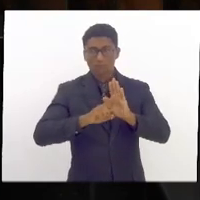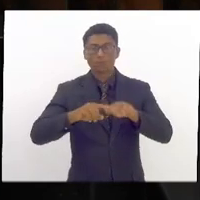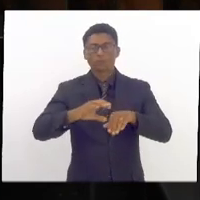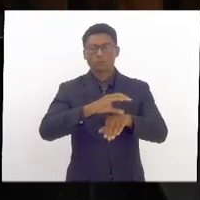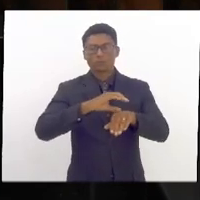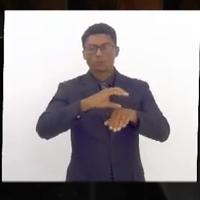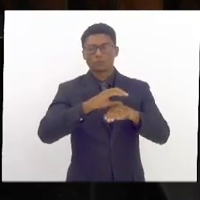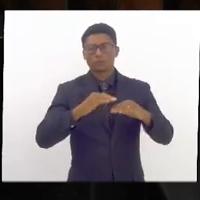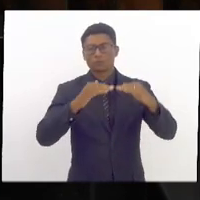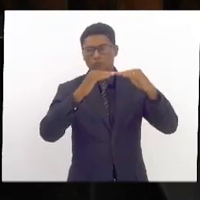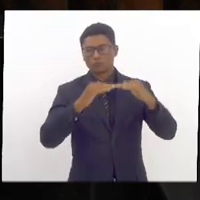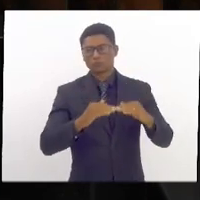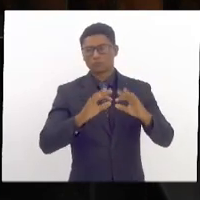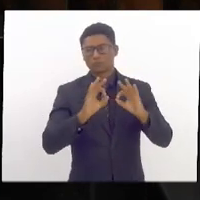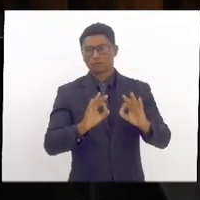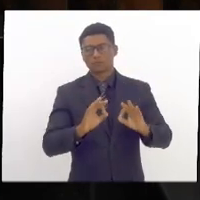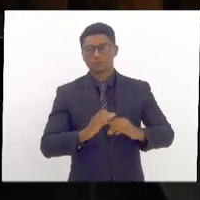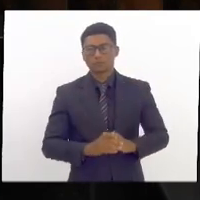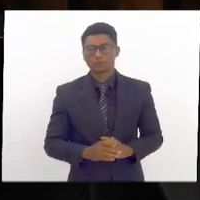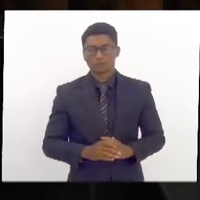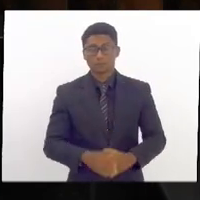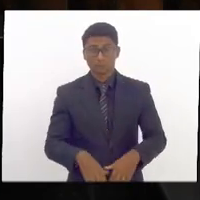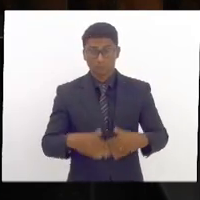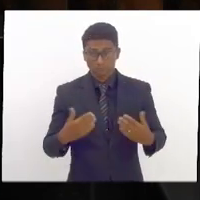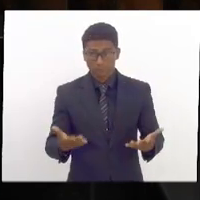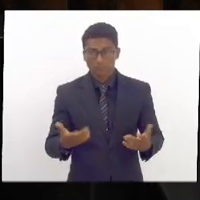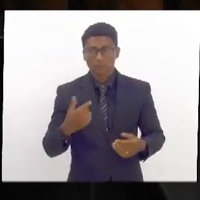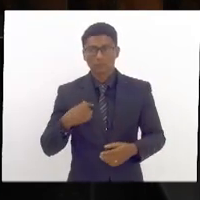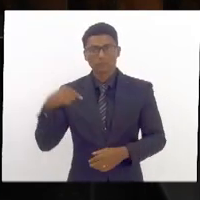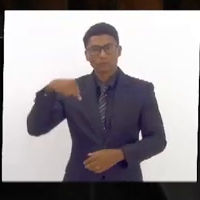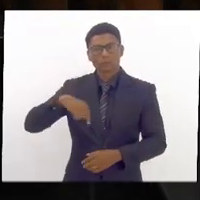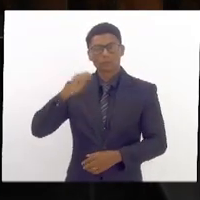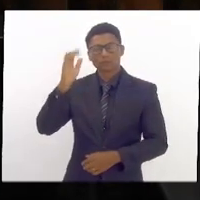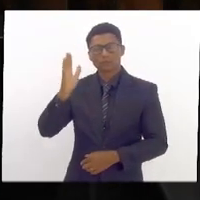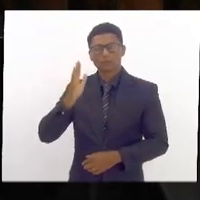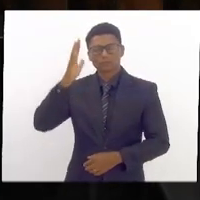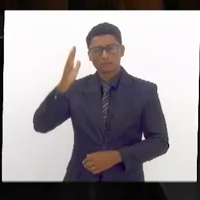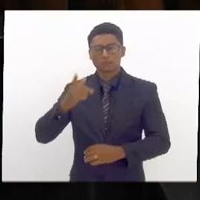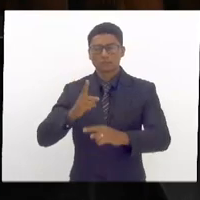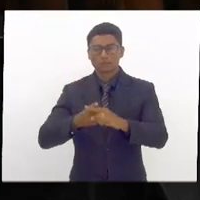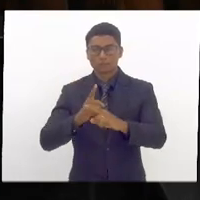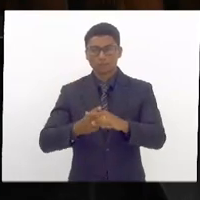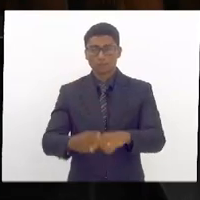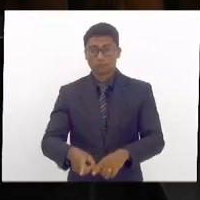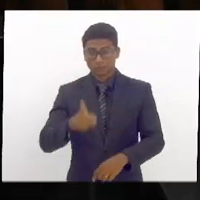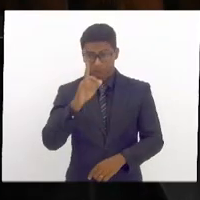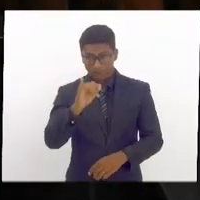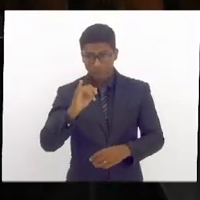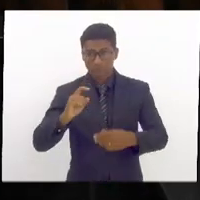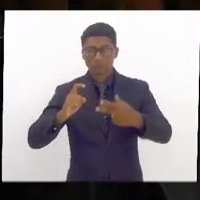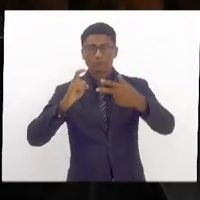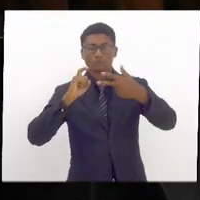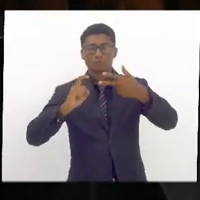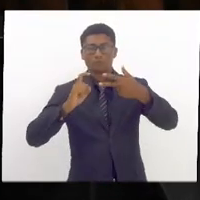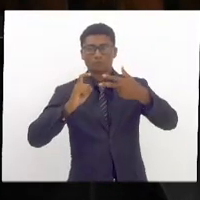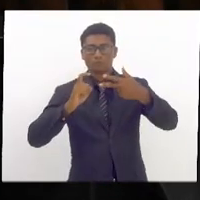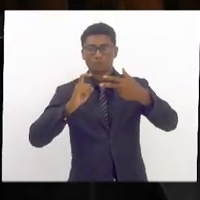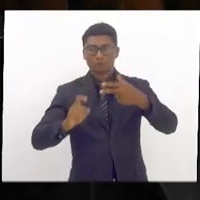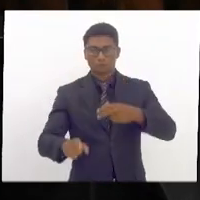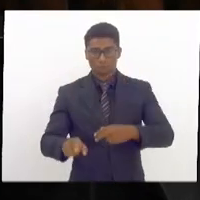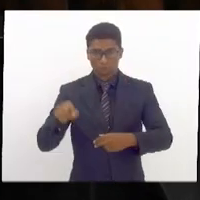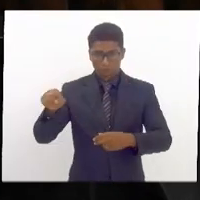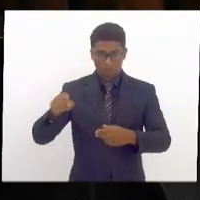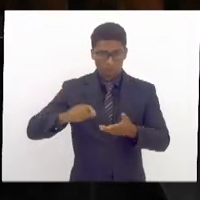constitucional. E fica questão de discutir para que, se caso o executivo queira